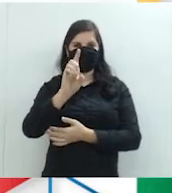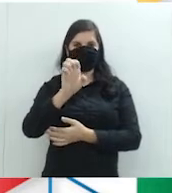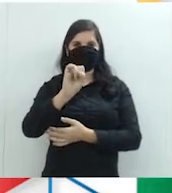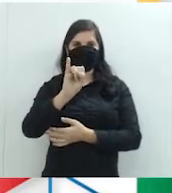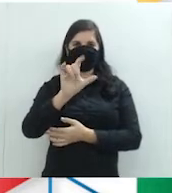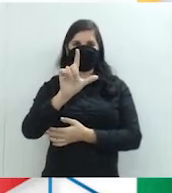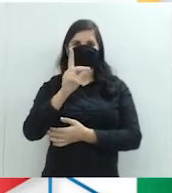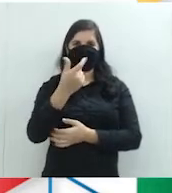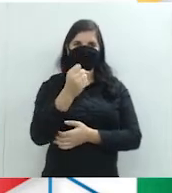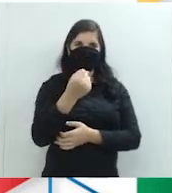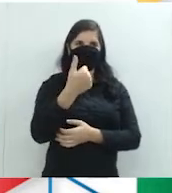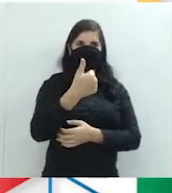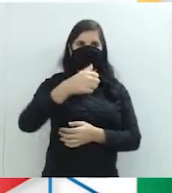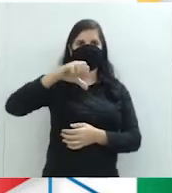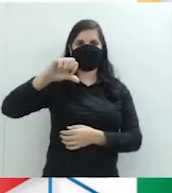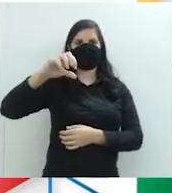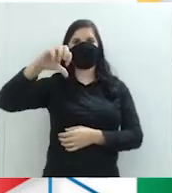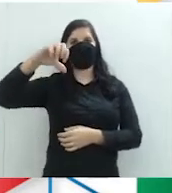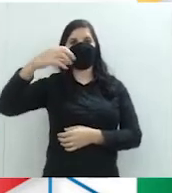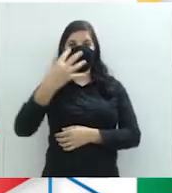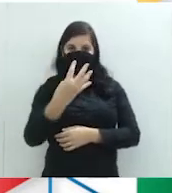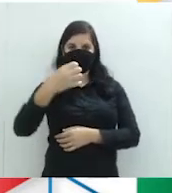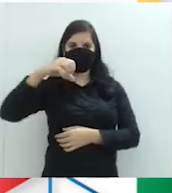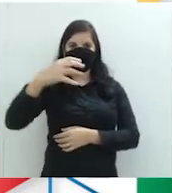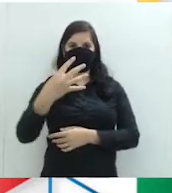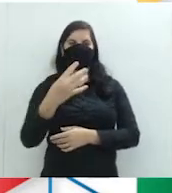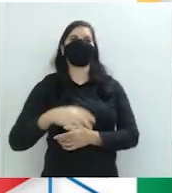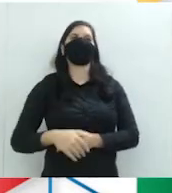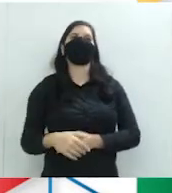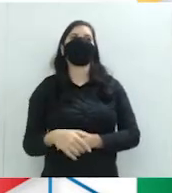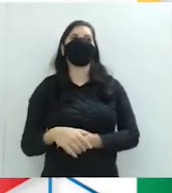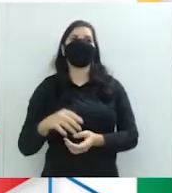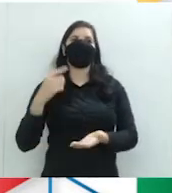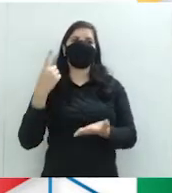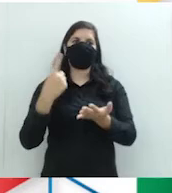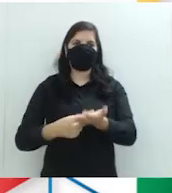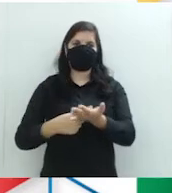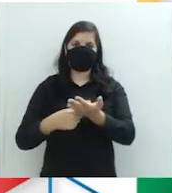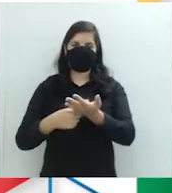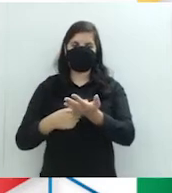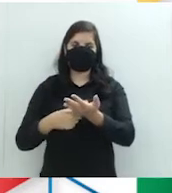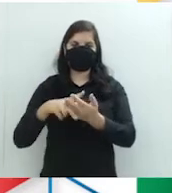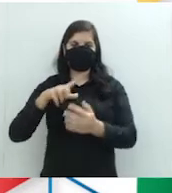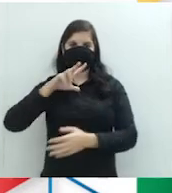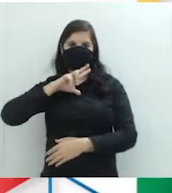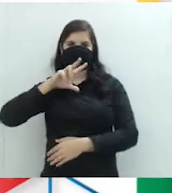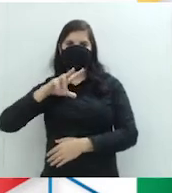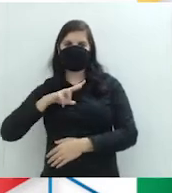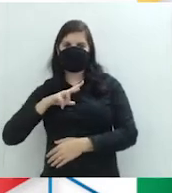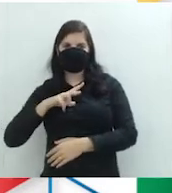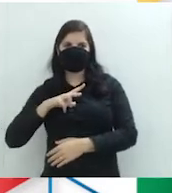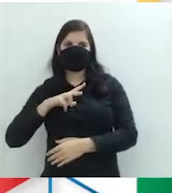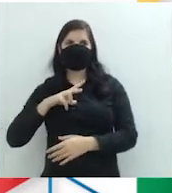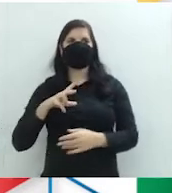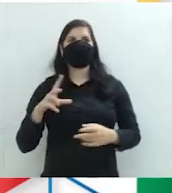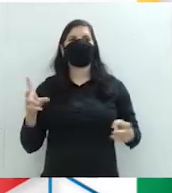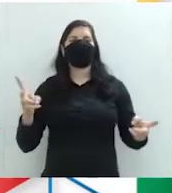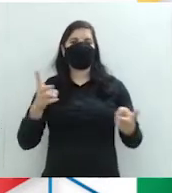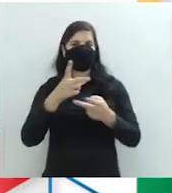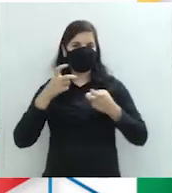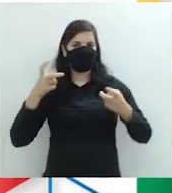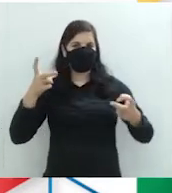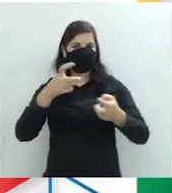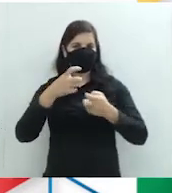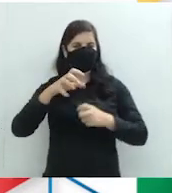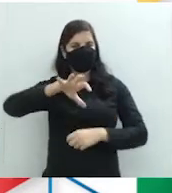1494. Então, fez um acordo, então Portugal vai explorar tal